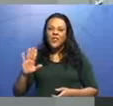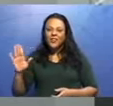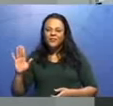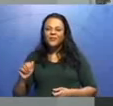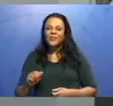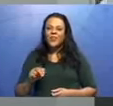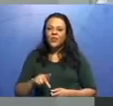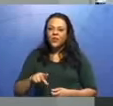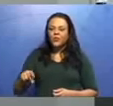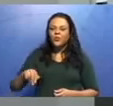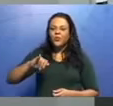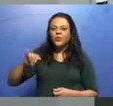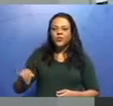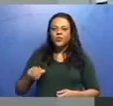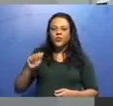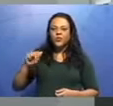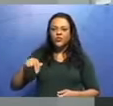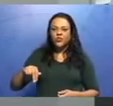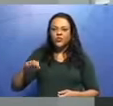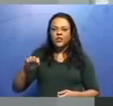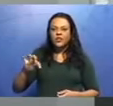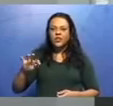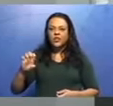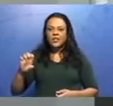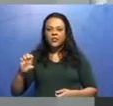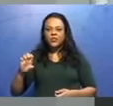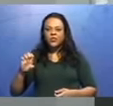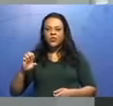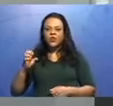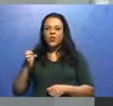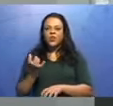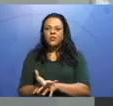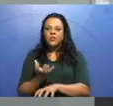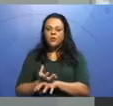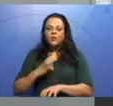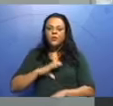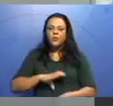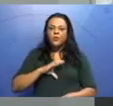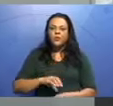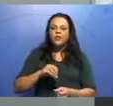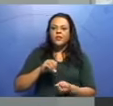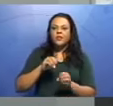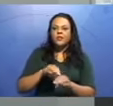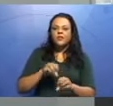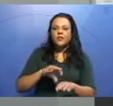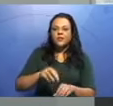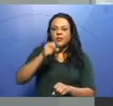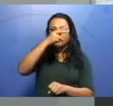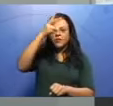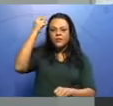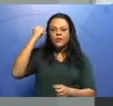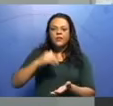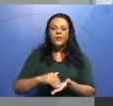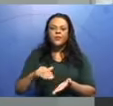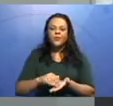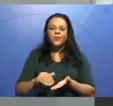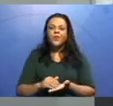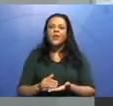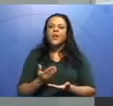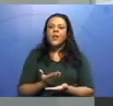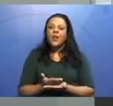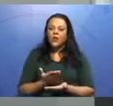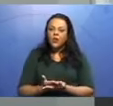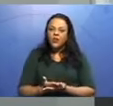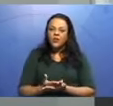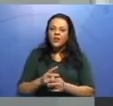Olá, sou a professora Janete, professora de Língua Portuguesa da Rede Municipal de Ensino. Vamos para a nossa próxima videoaula, que